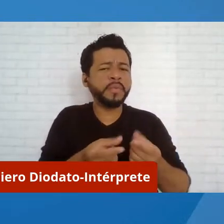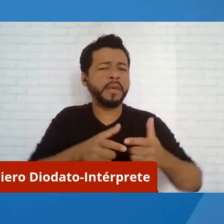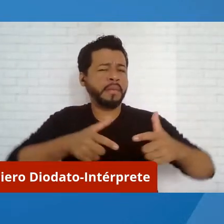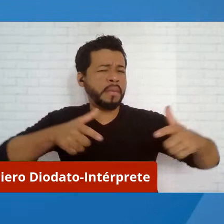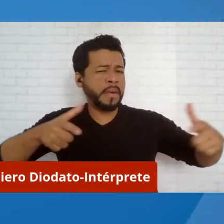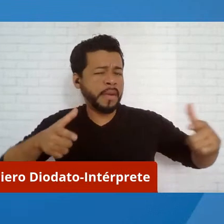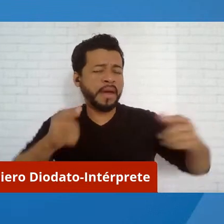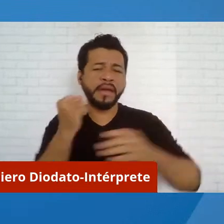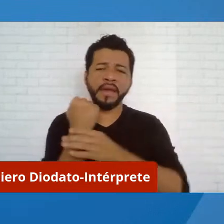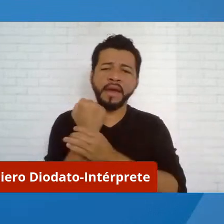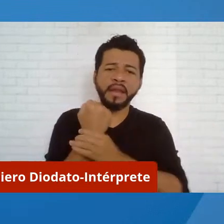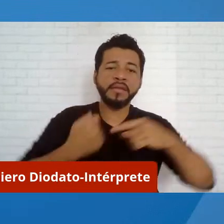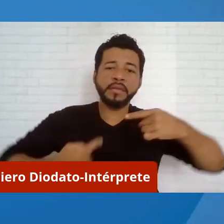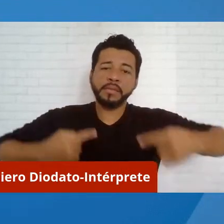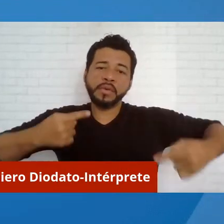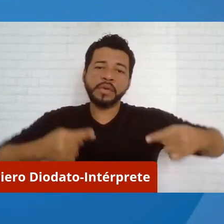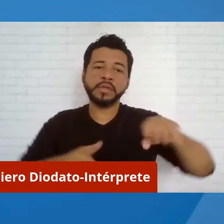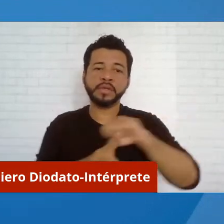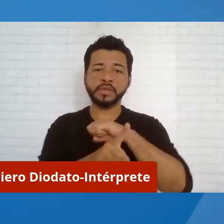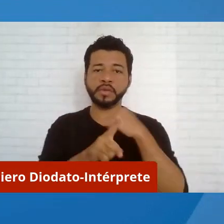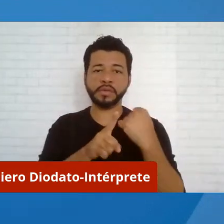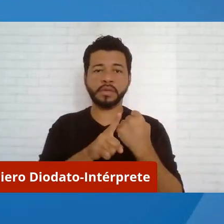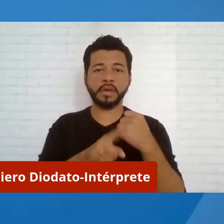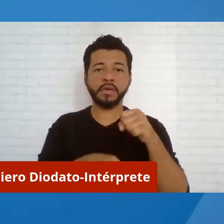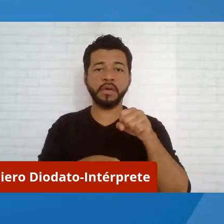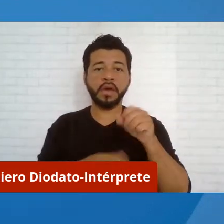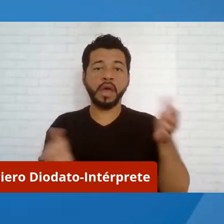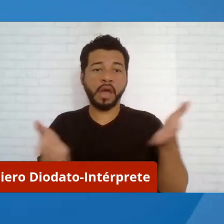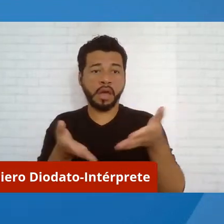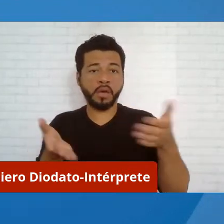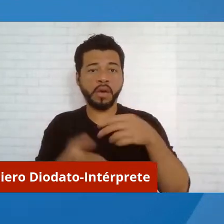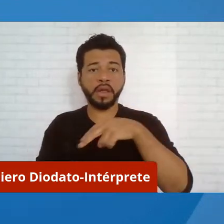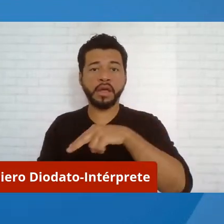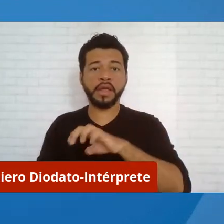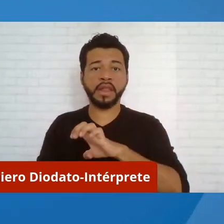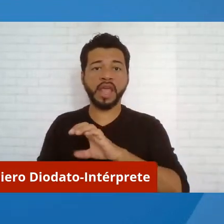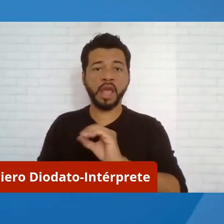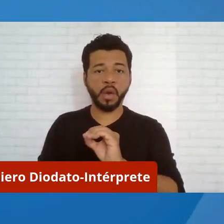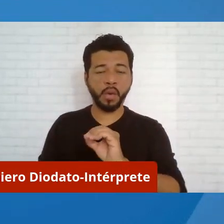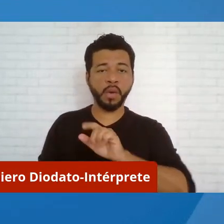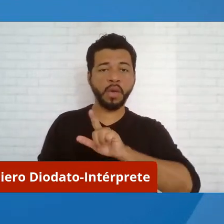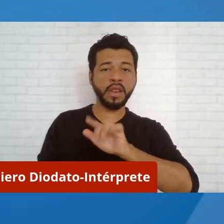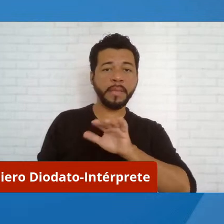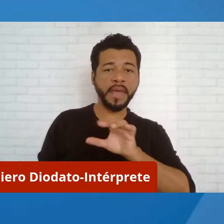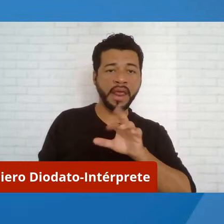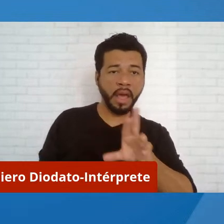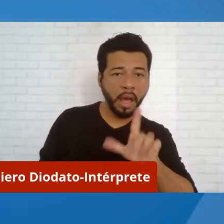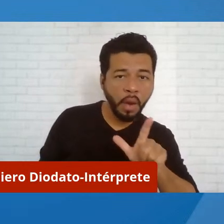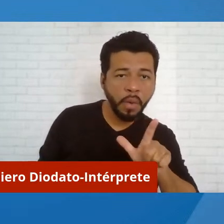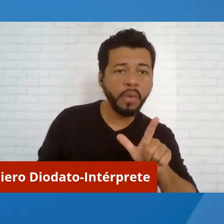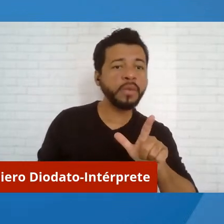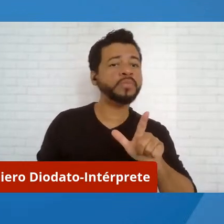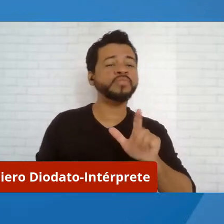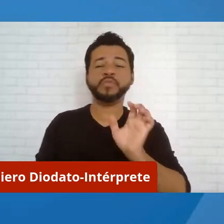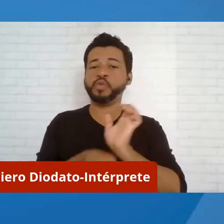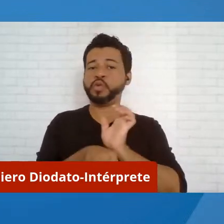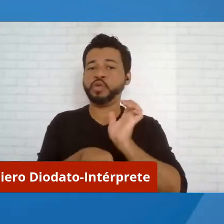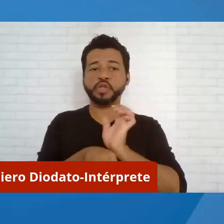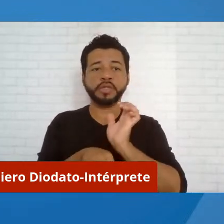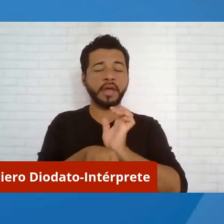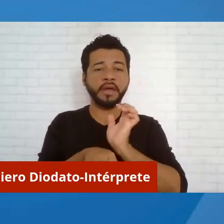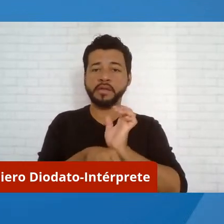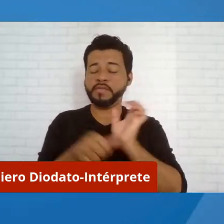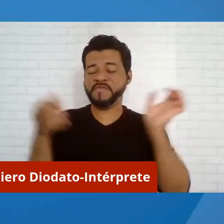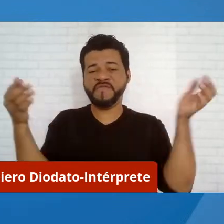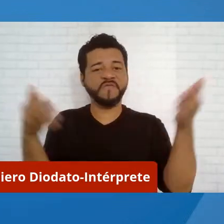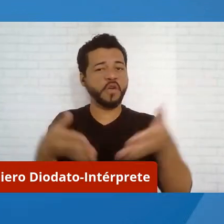tudo mais. Na era neoliberal, o Estado passa a ser criminalizado para poder promover a centralidade do mercado.